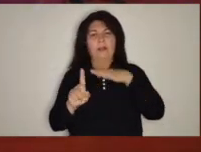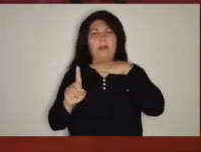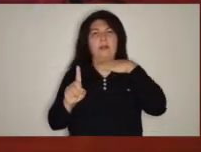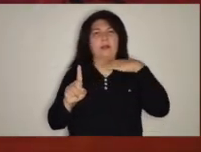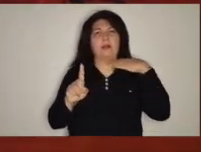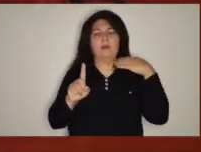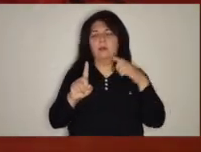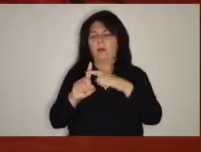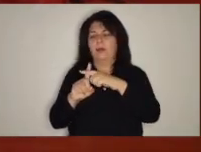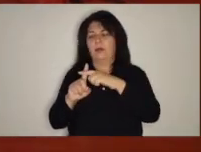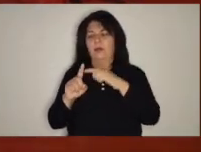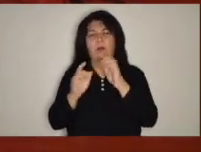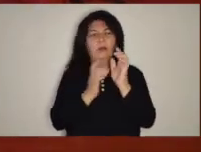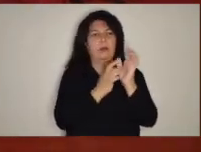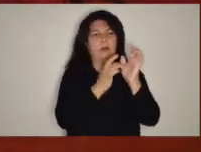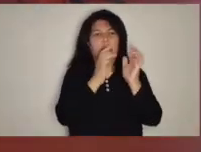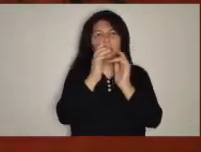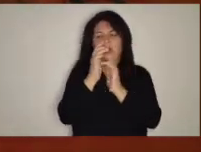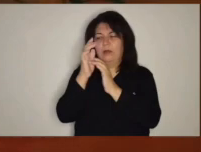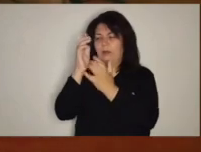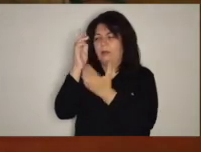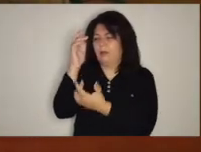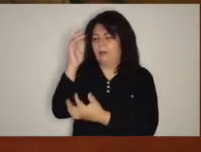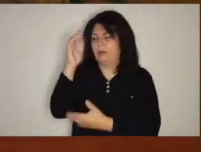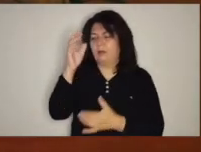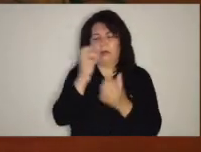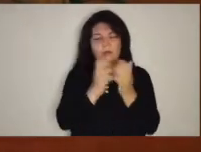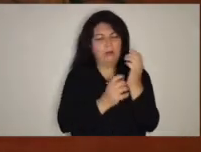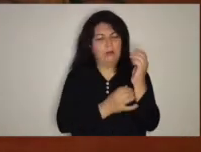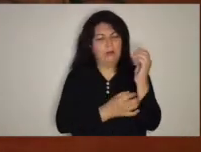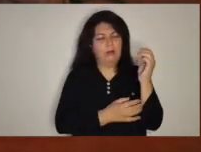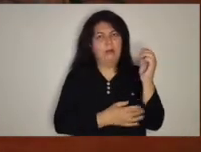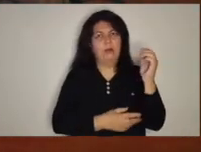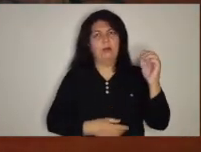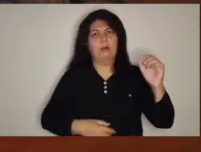quando me conectou,